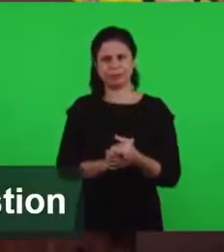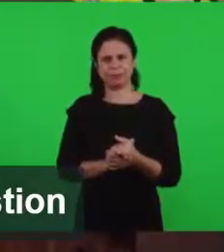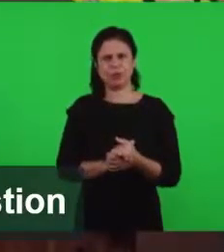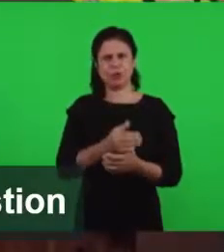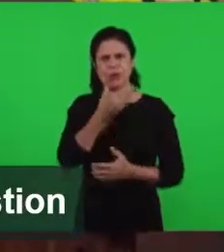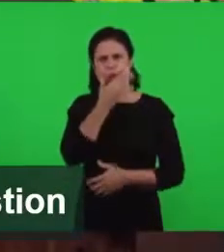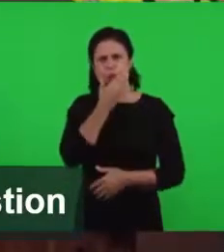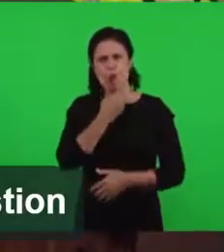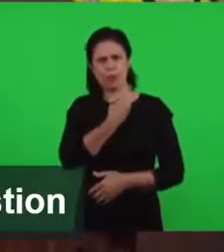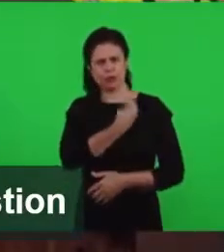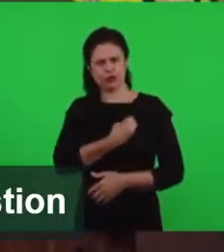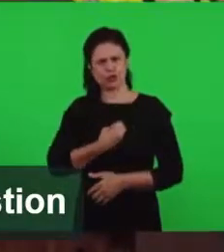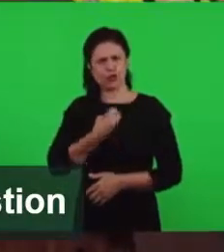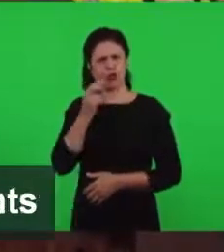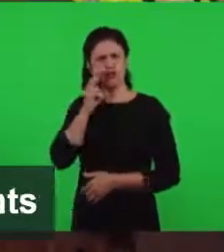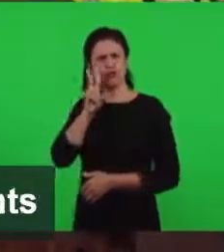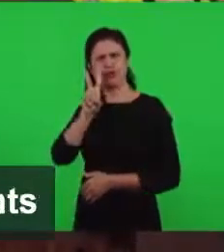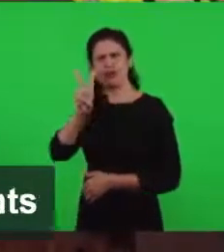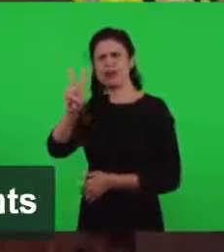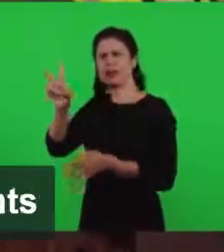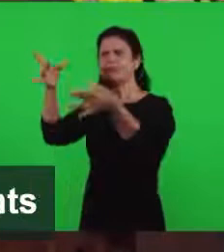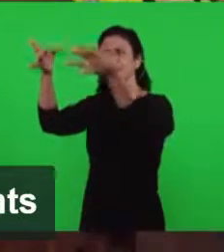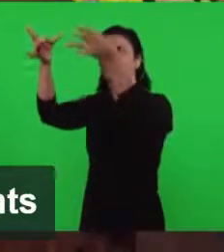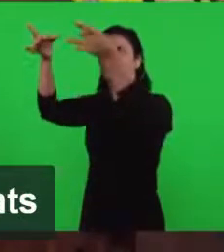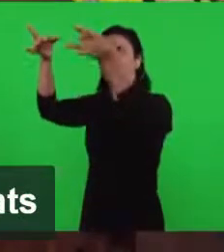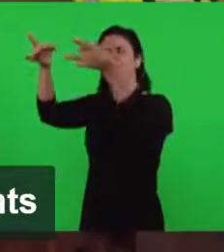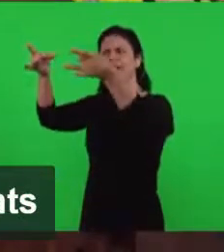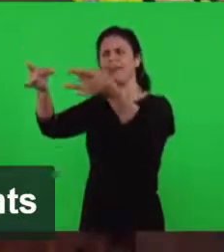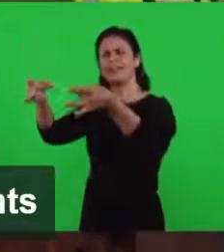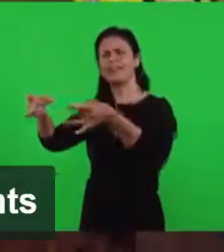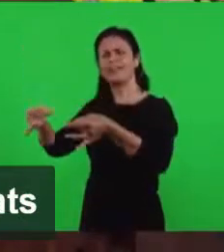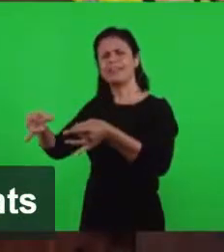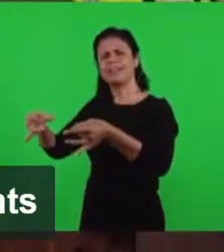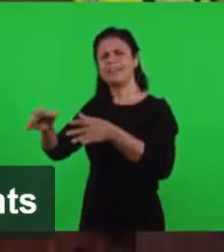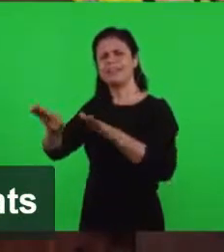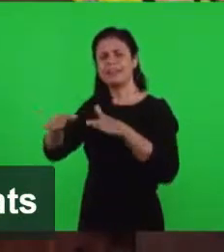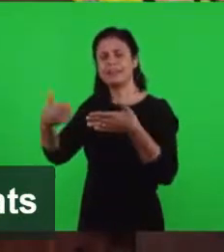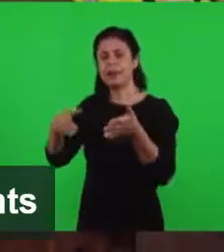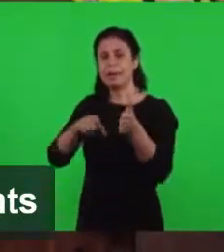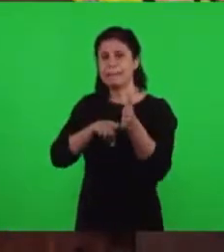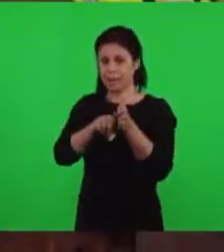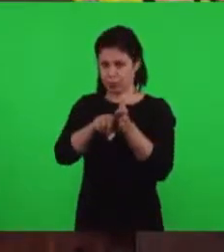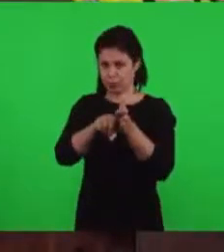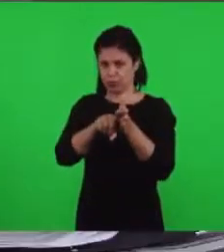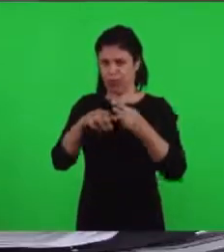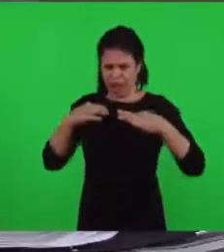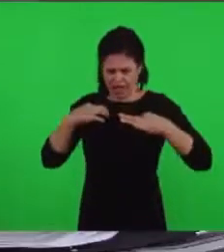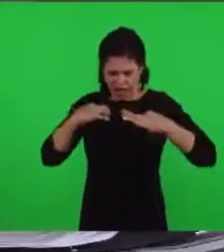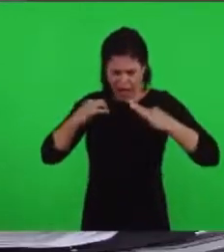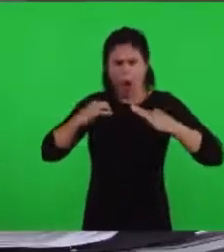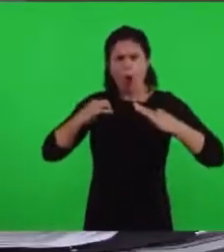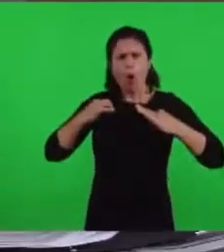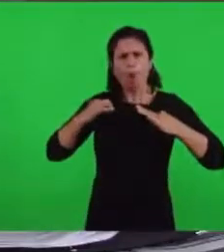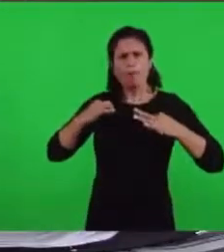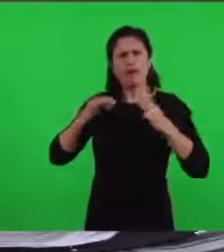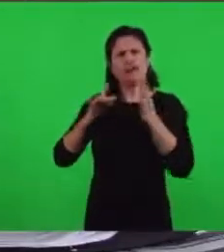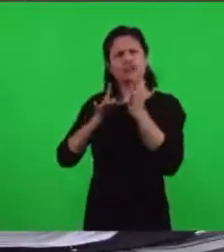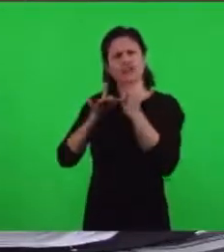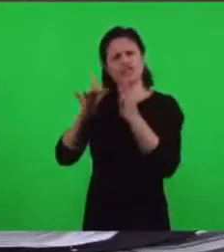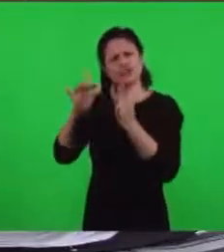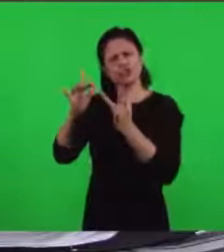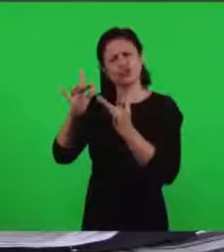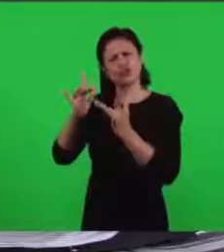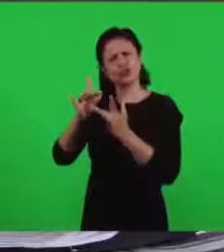ver o senhor jesus então a pergunta é a seguinte qual a descrição das vestes do senhor jesus vistas